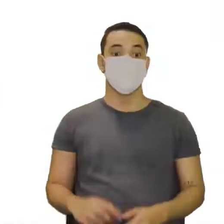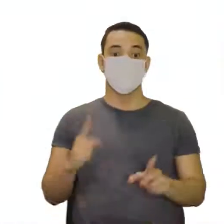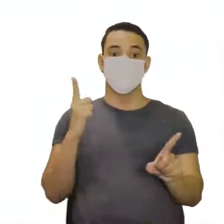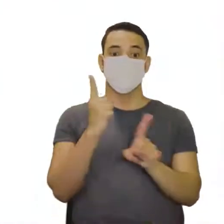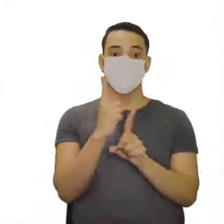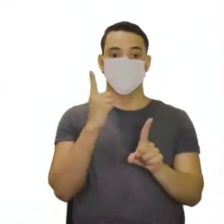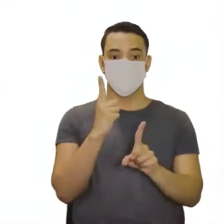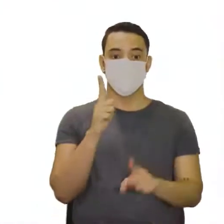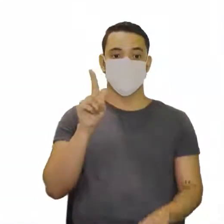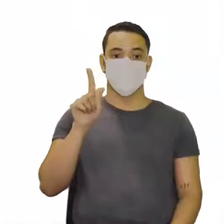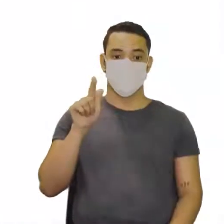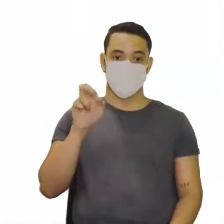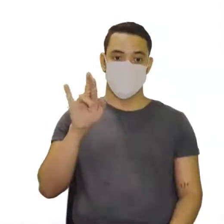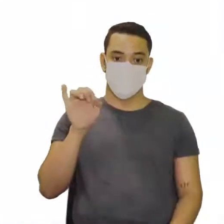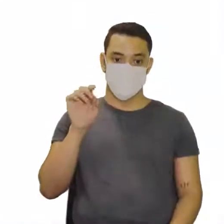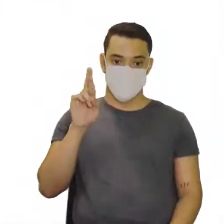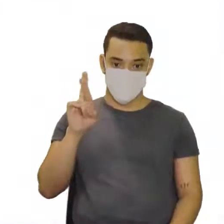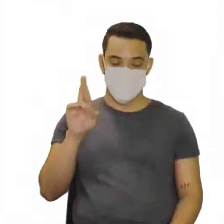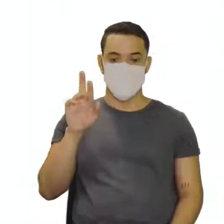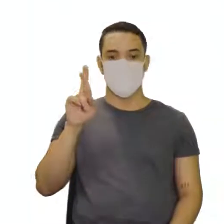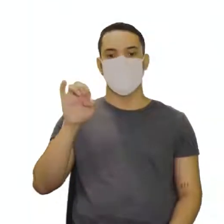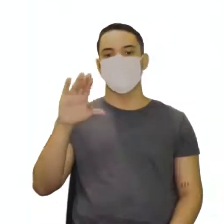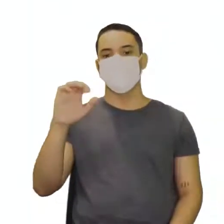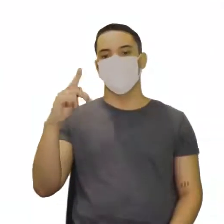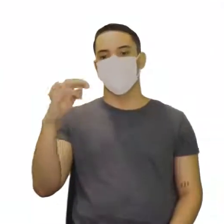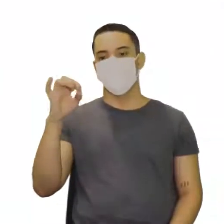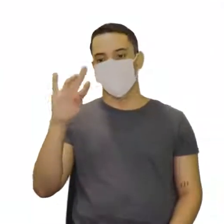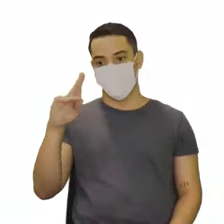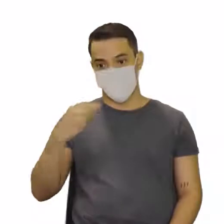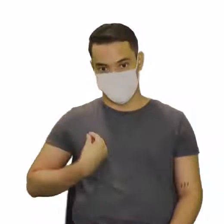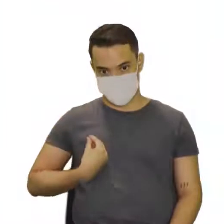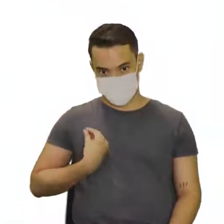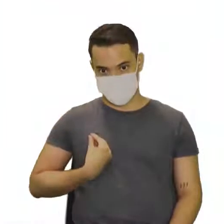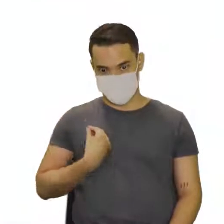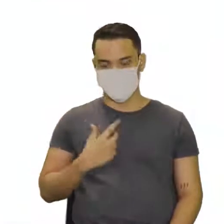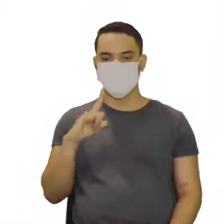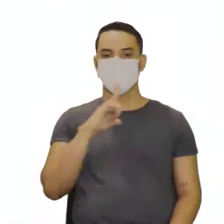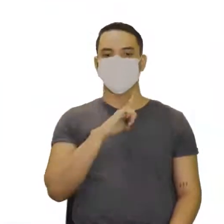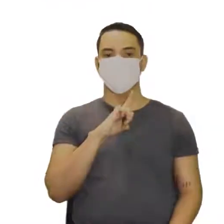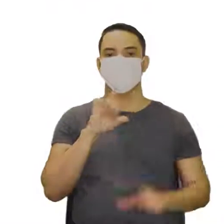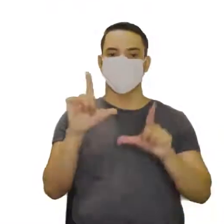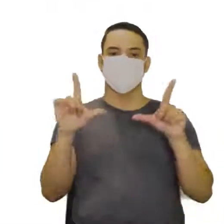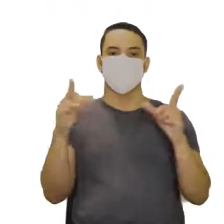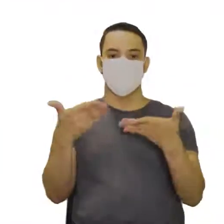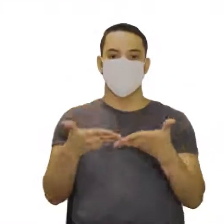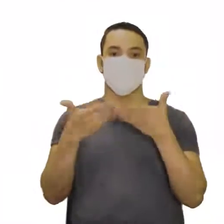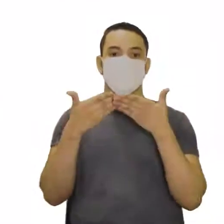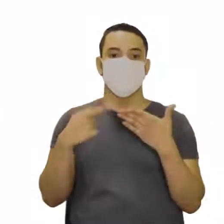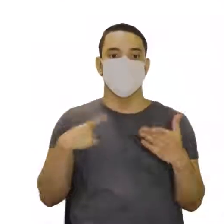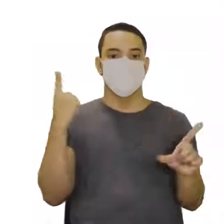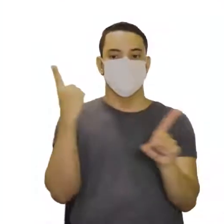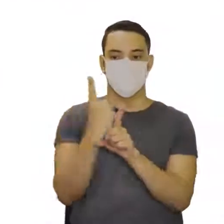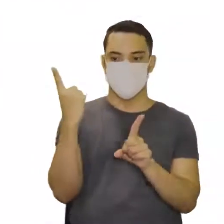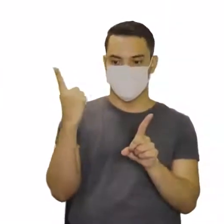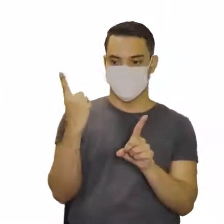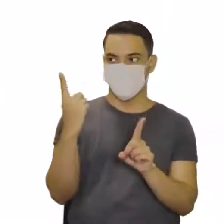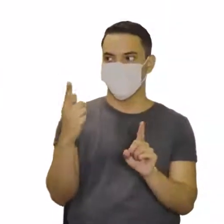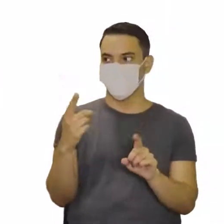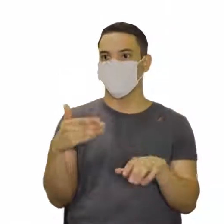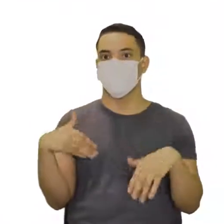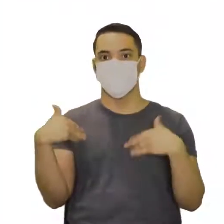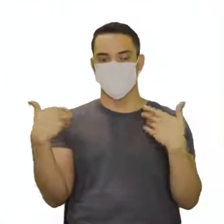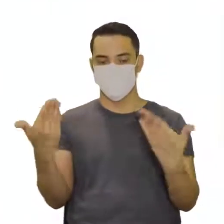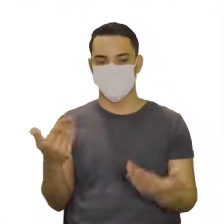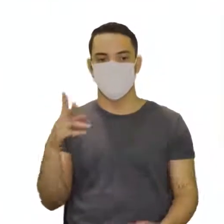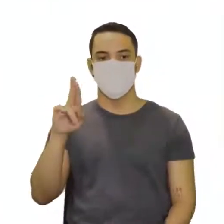Identifique o gerador e o receptor presentes. Então, tá aí uma figura. Ele está pedindo para a gente identificar quem é